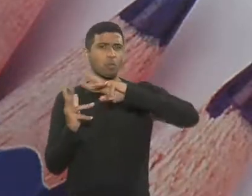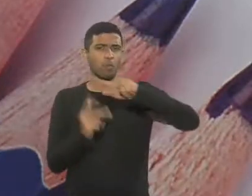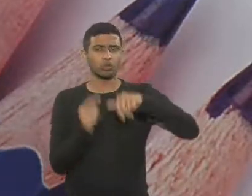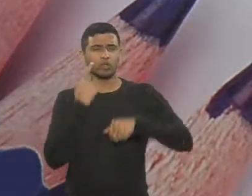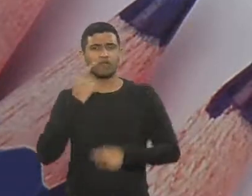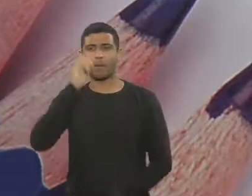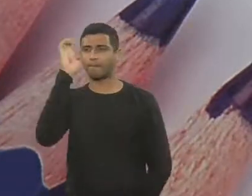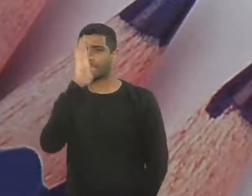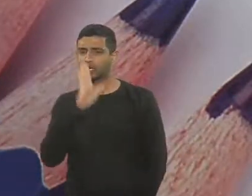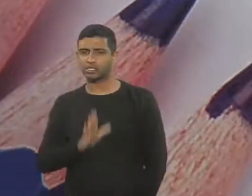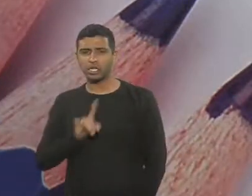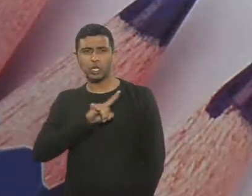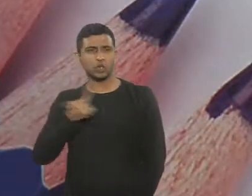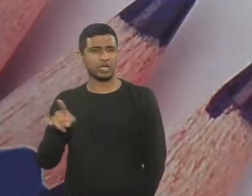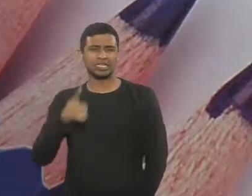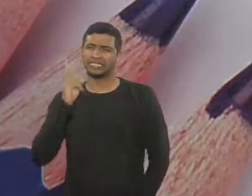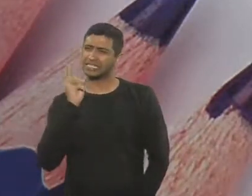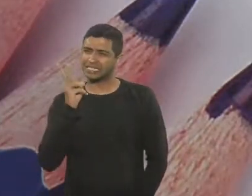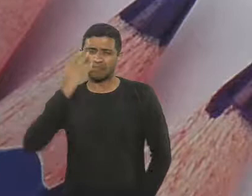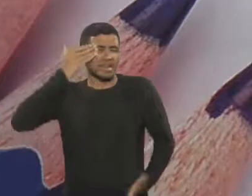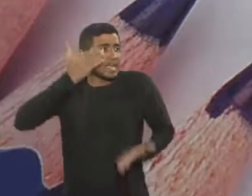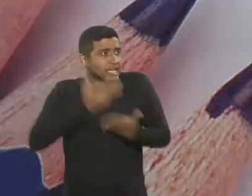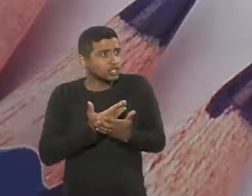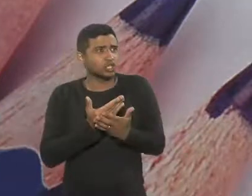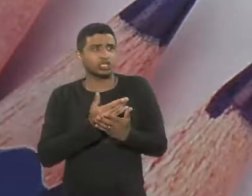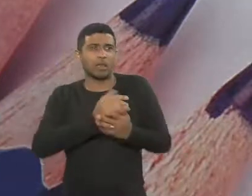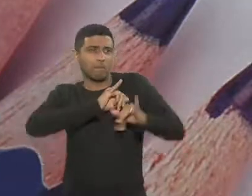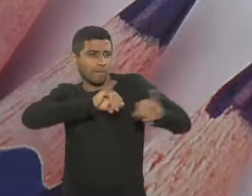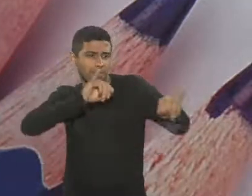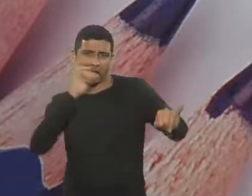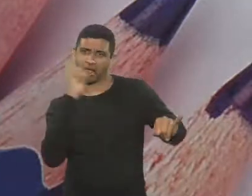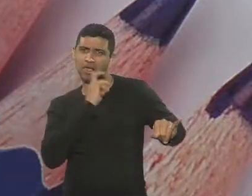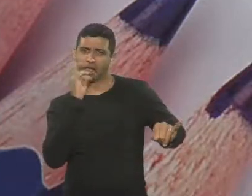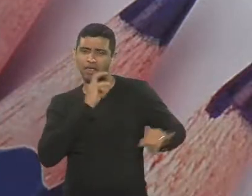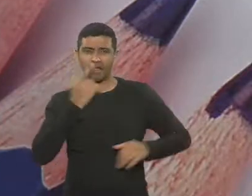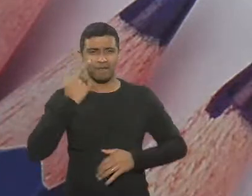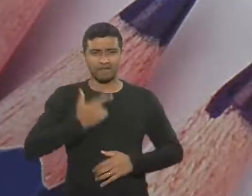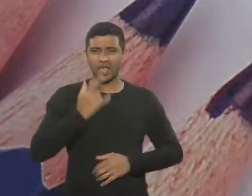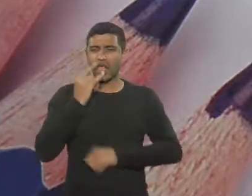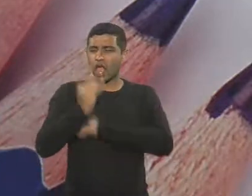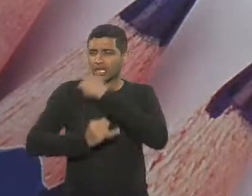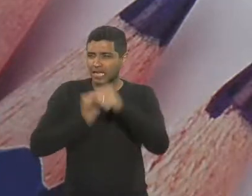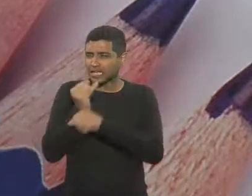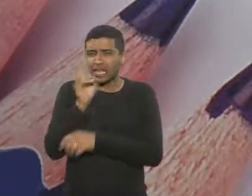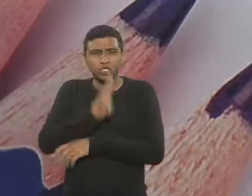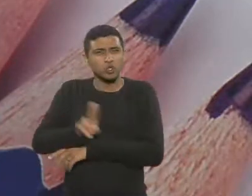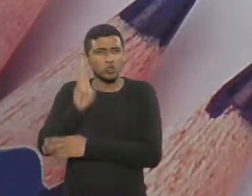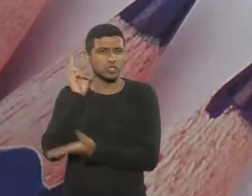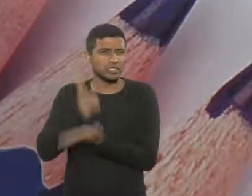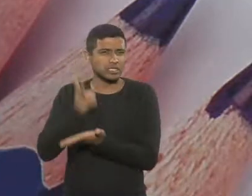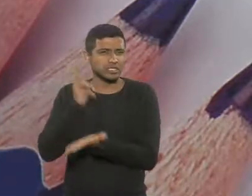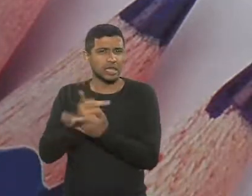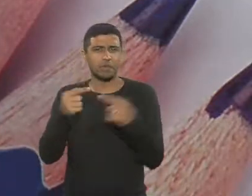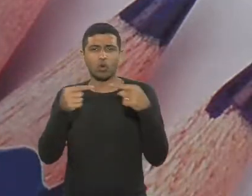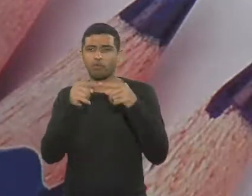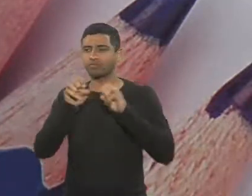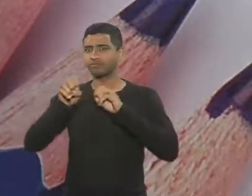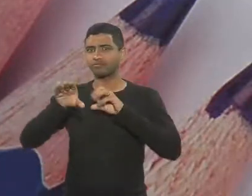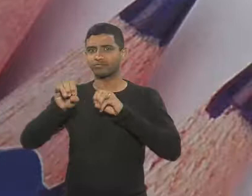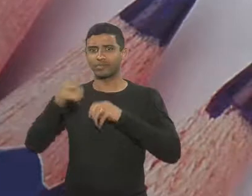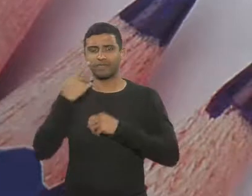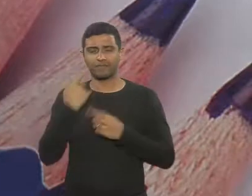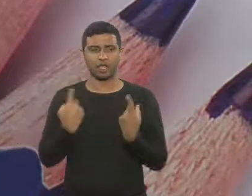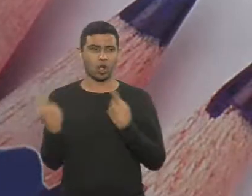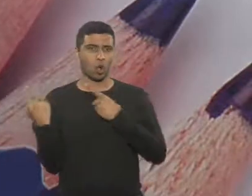os brasileiros são os que mais acreditam nas fake news. Com o uso da internet cada vez mais frequente e associado ao ensino,